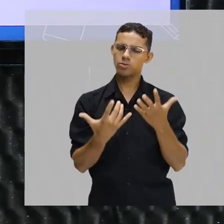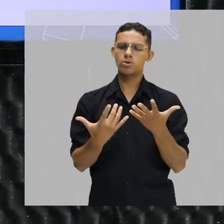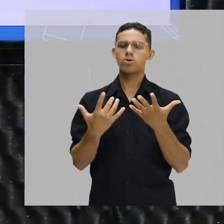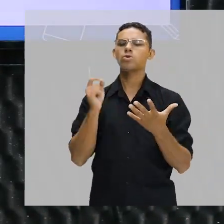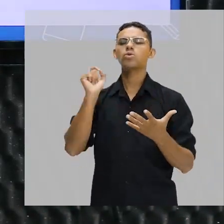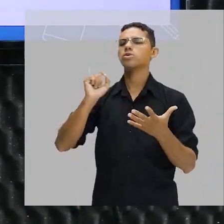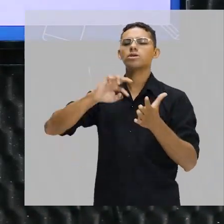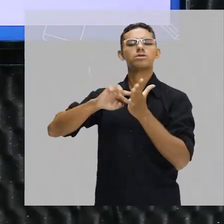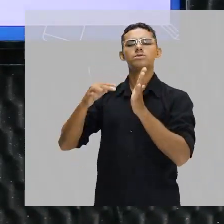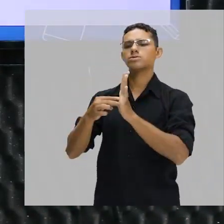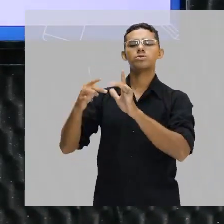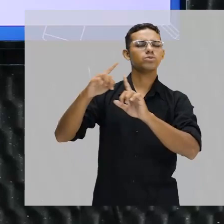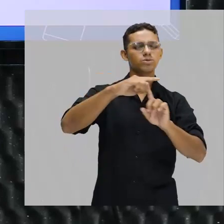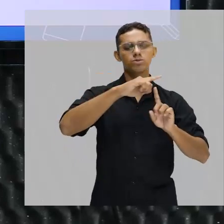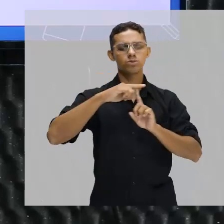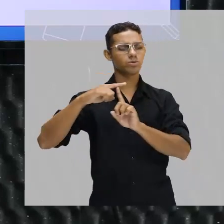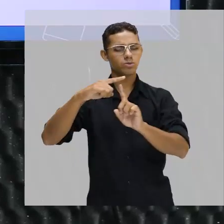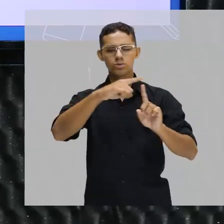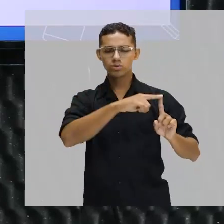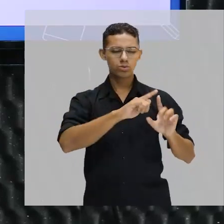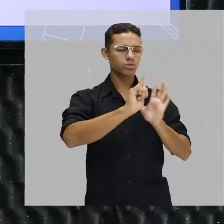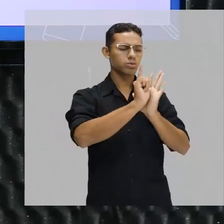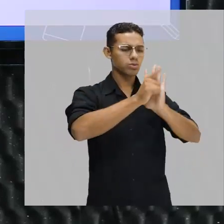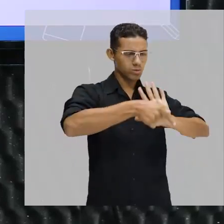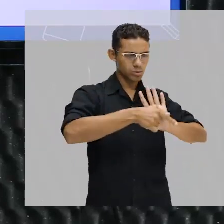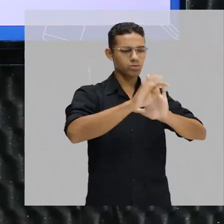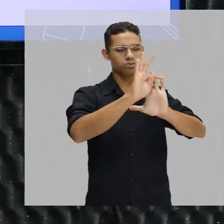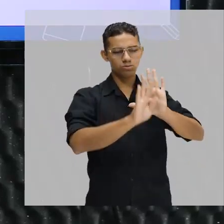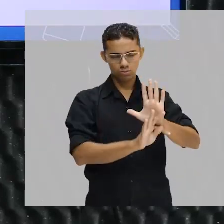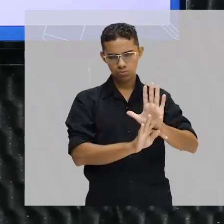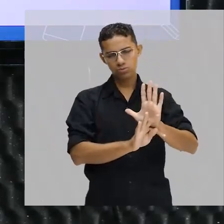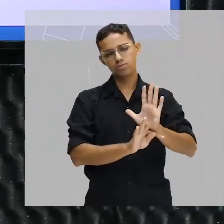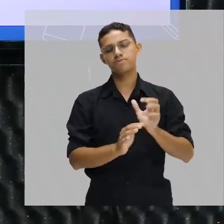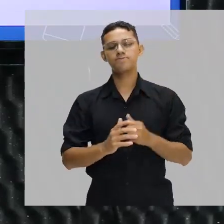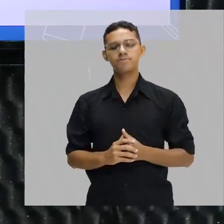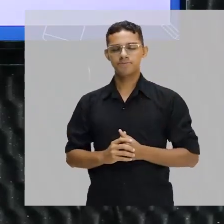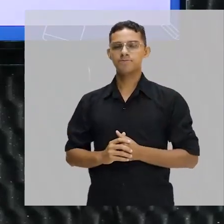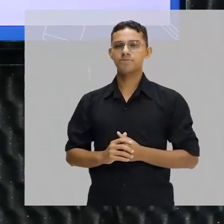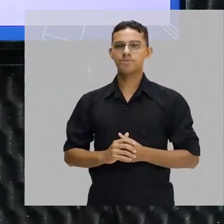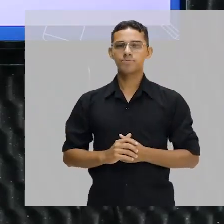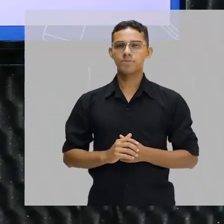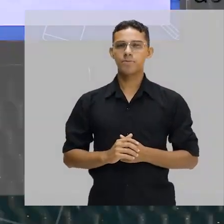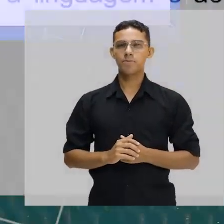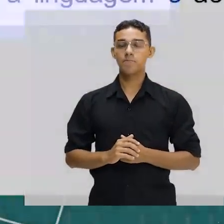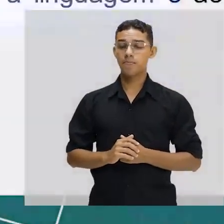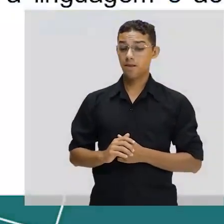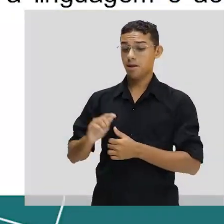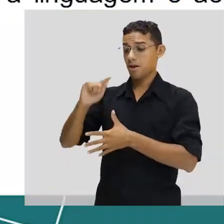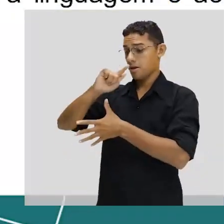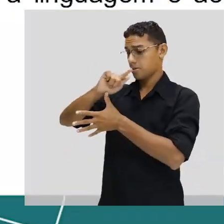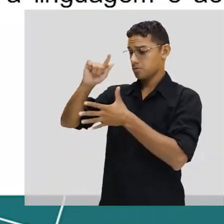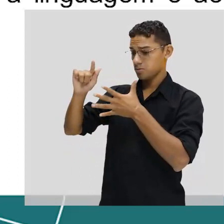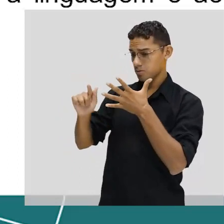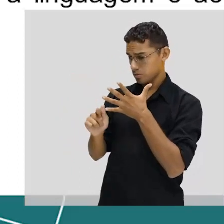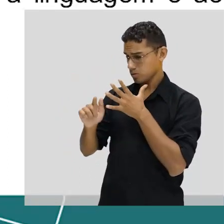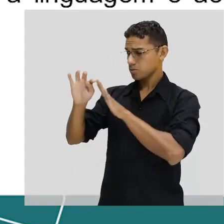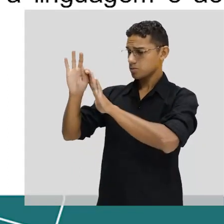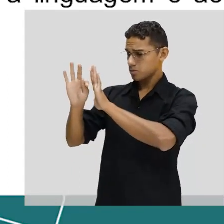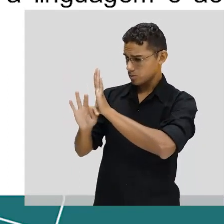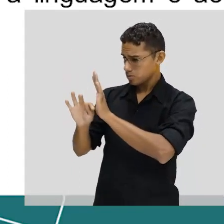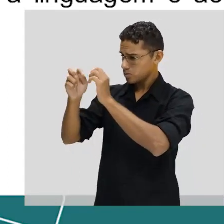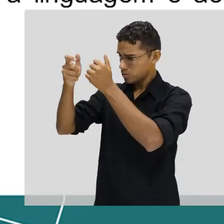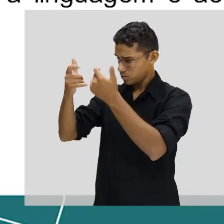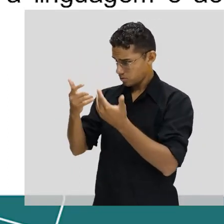tipo textual e o que é um gênero textual. Então, vamos lá. Os gêneros textuais. Os